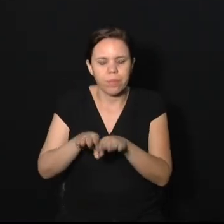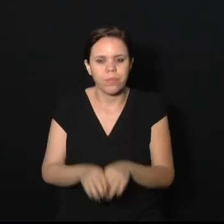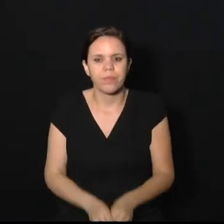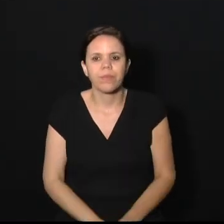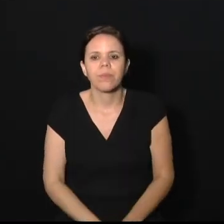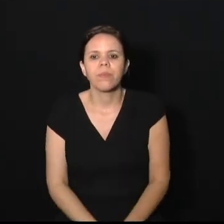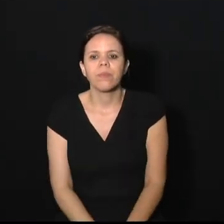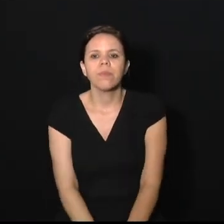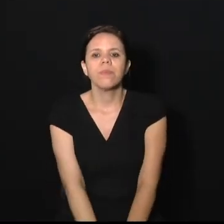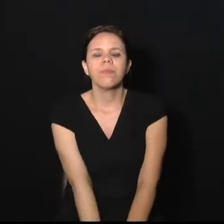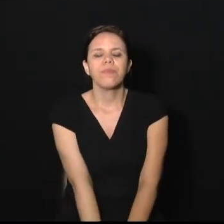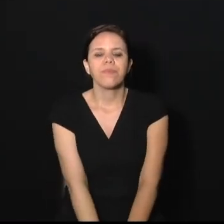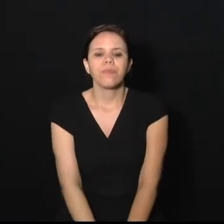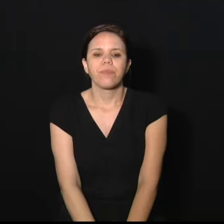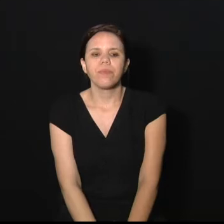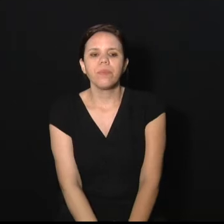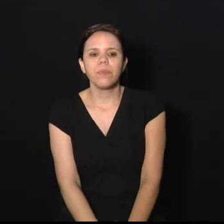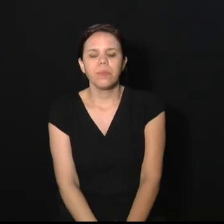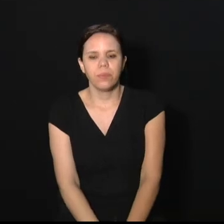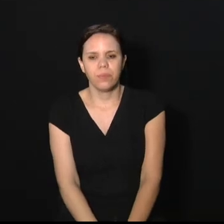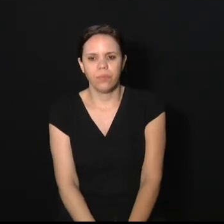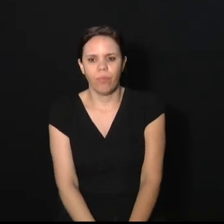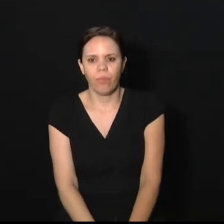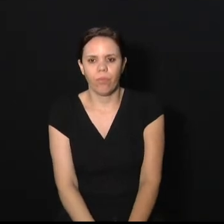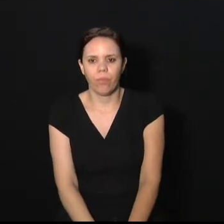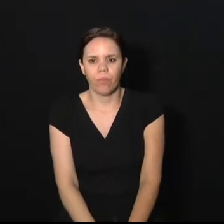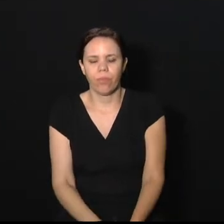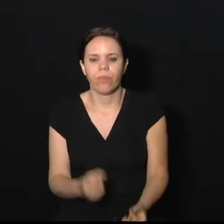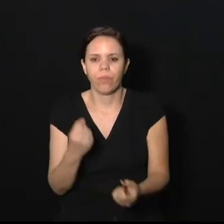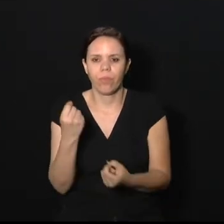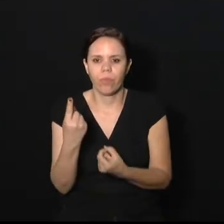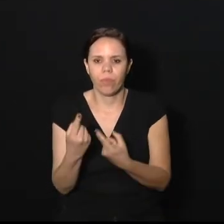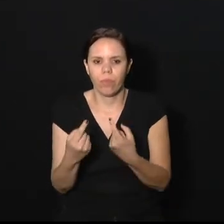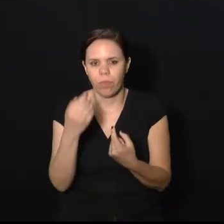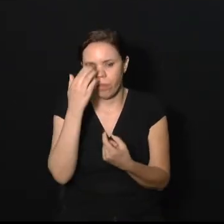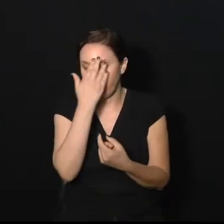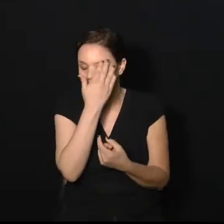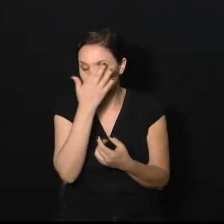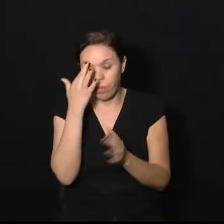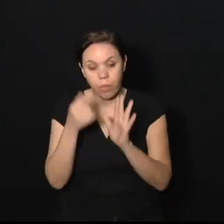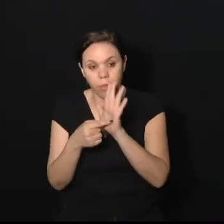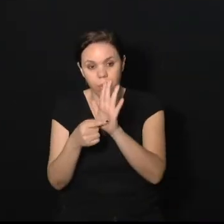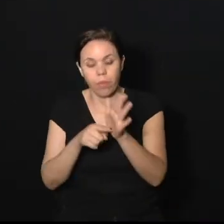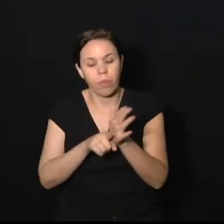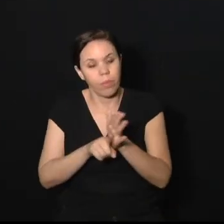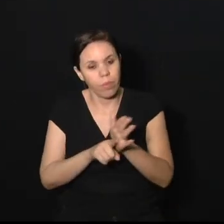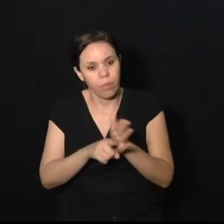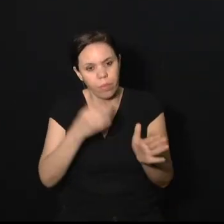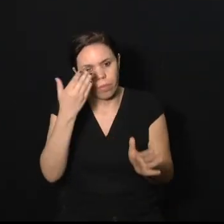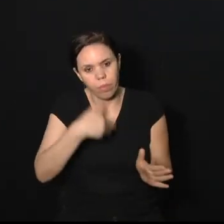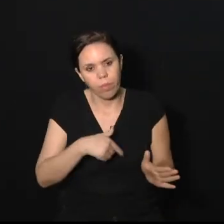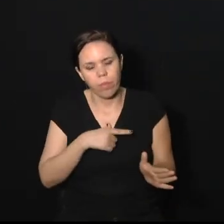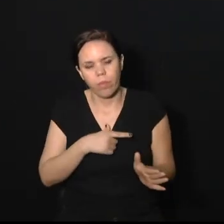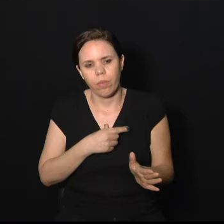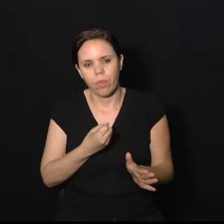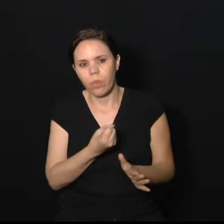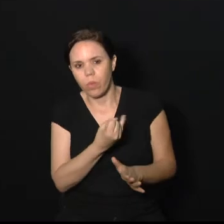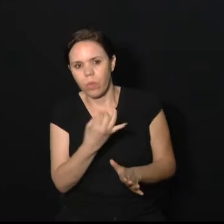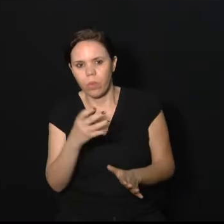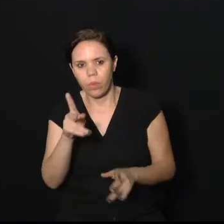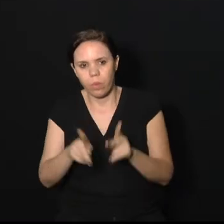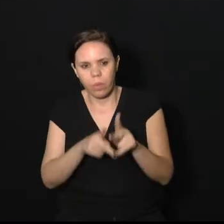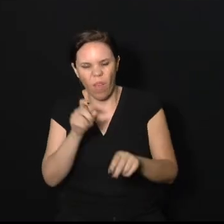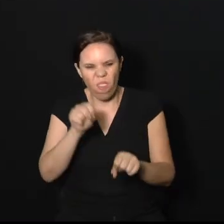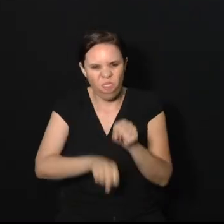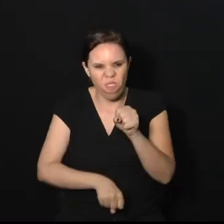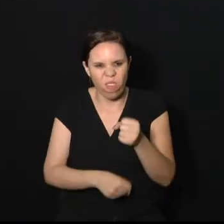legal comentar alguns indicadores, né? Alguns indicadores que a gente trouxe é a taxa de homicídio, né,